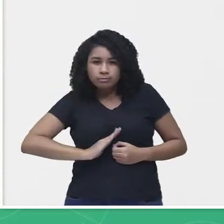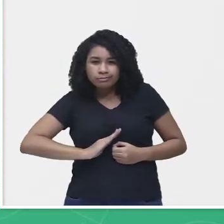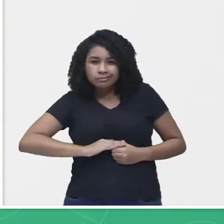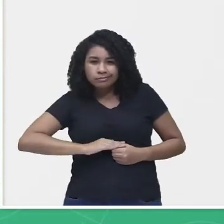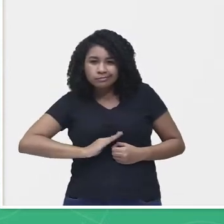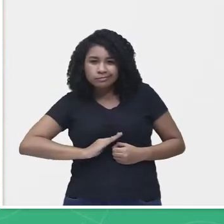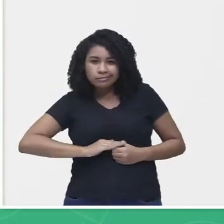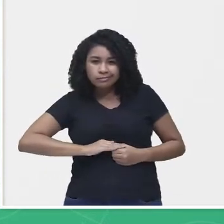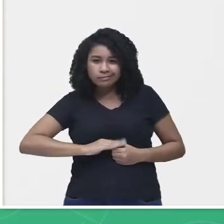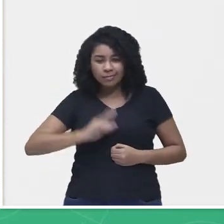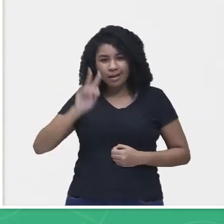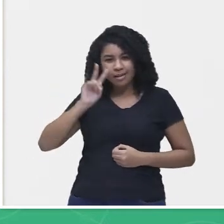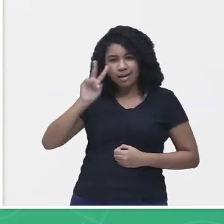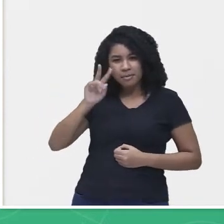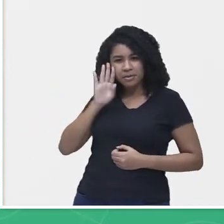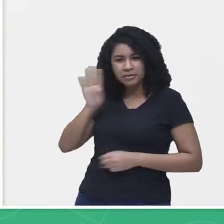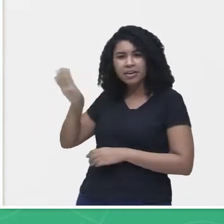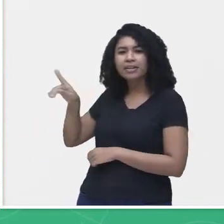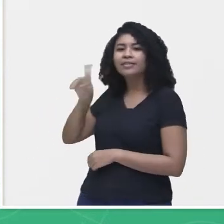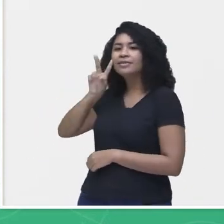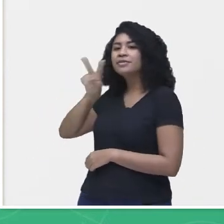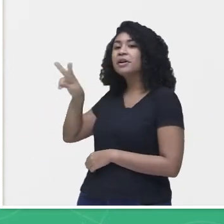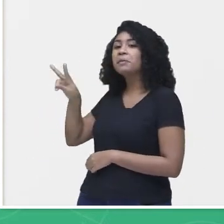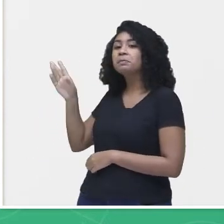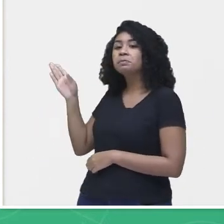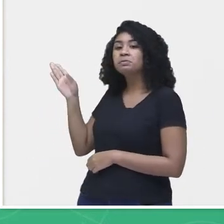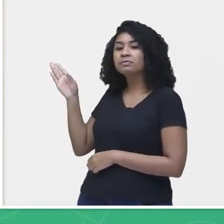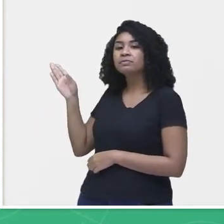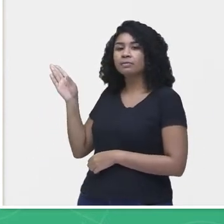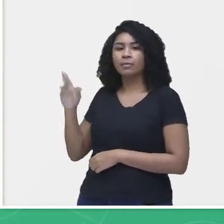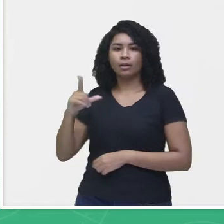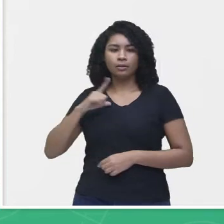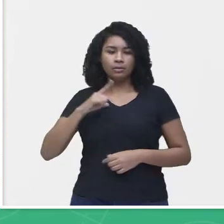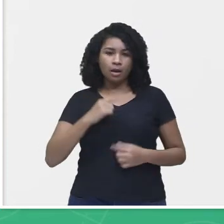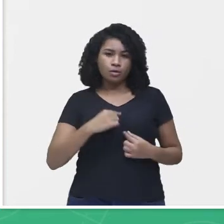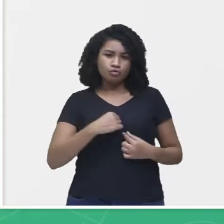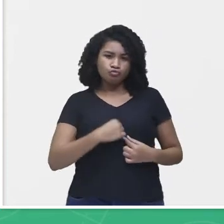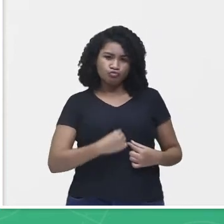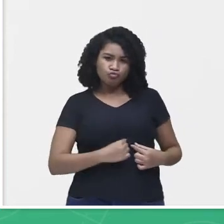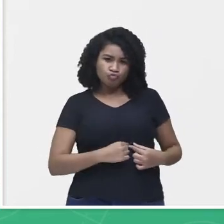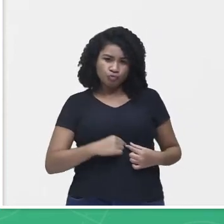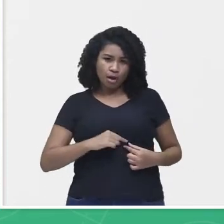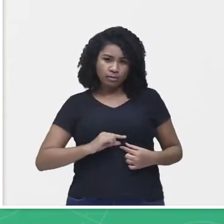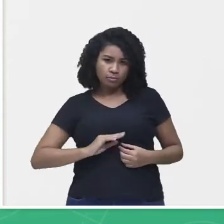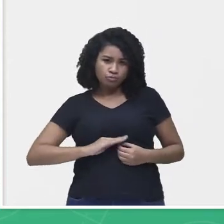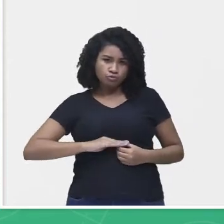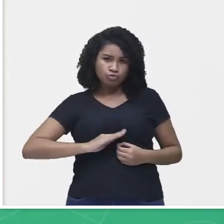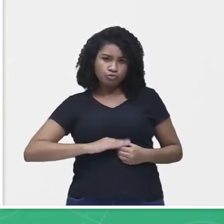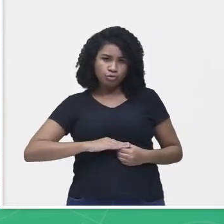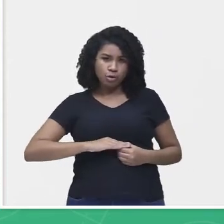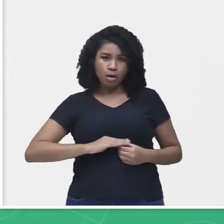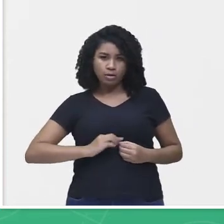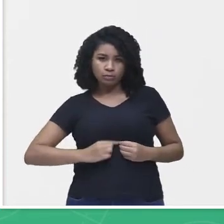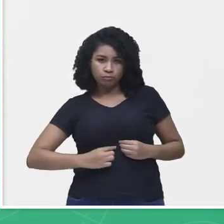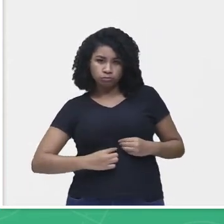A esfíncter que está perto do coração. No estômago com o intestino, eu tenho o piloro, que é a outra esfíncter. Pode ser